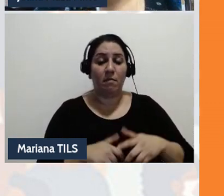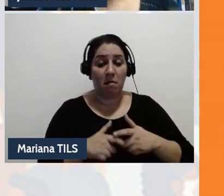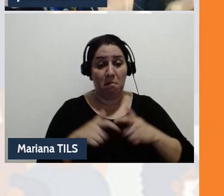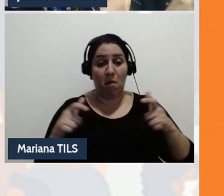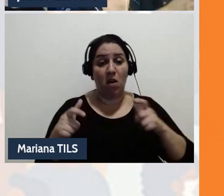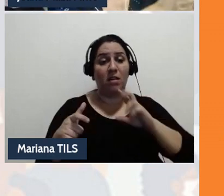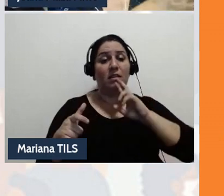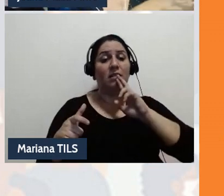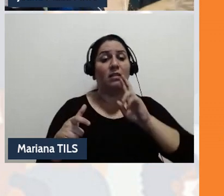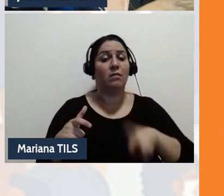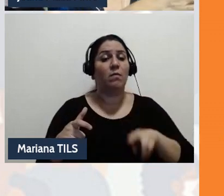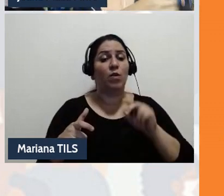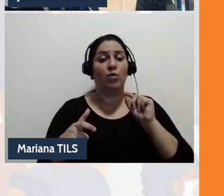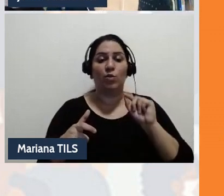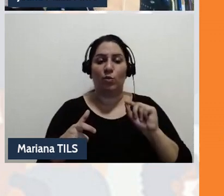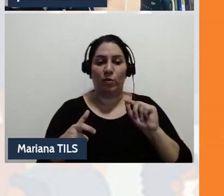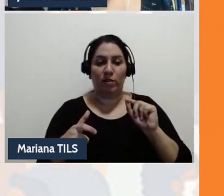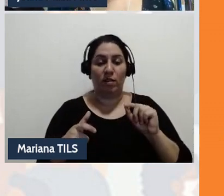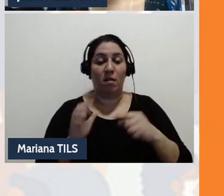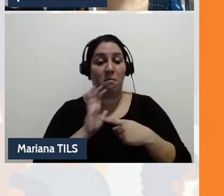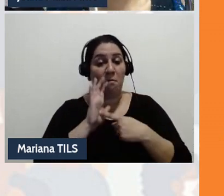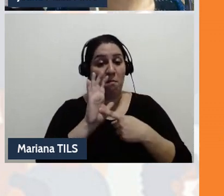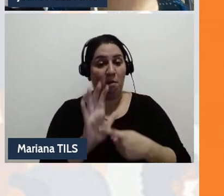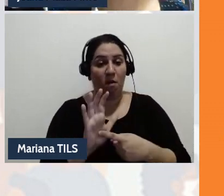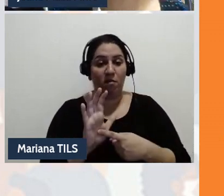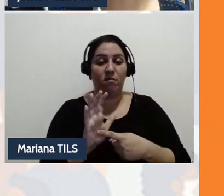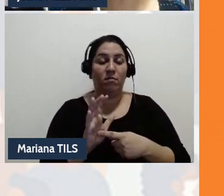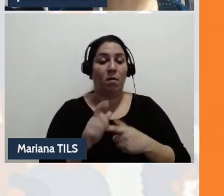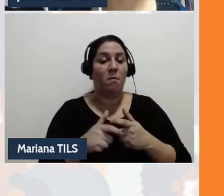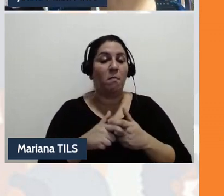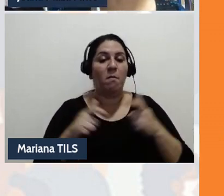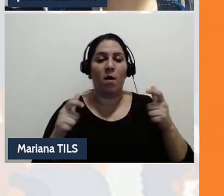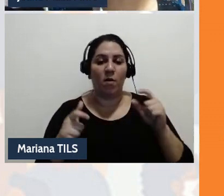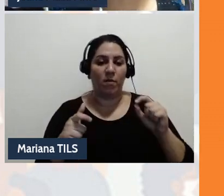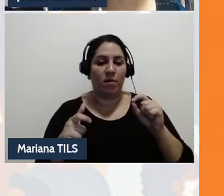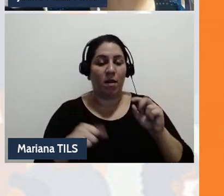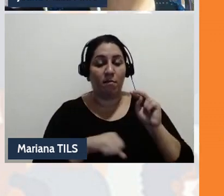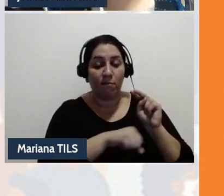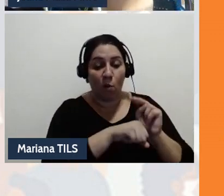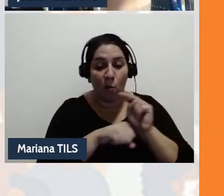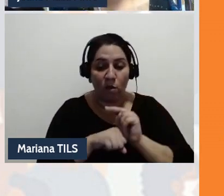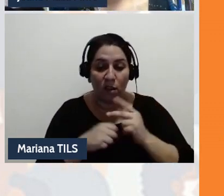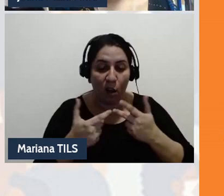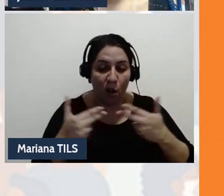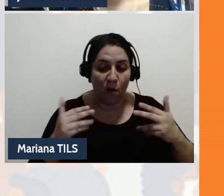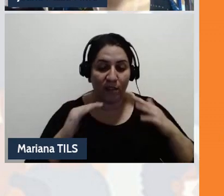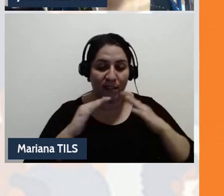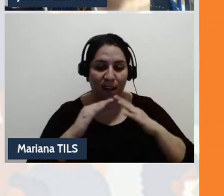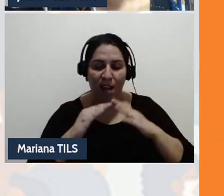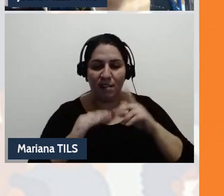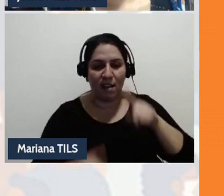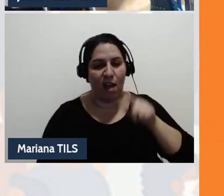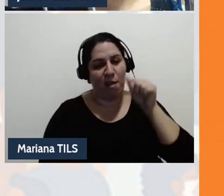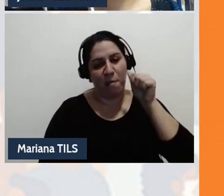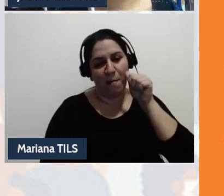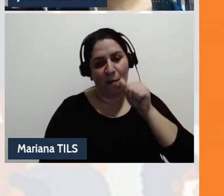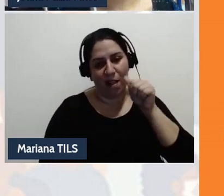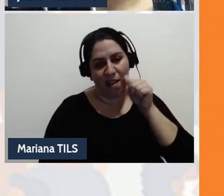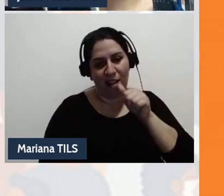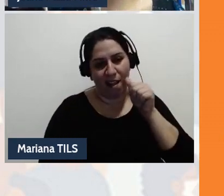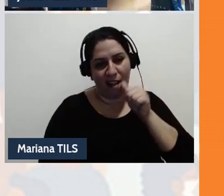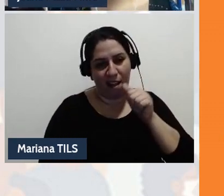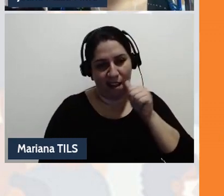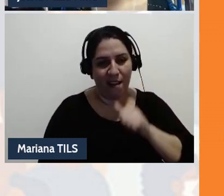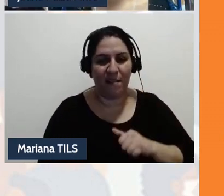respostas mostram a centralidade dos cuidados domésticos no feminino.